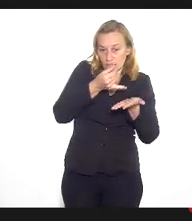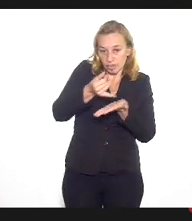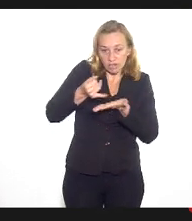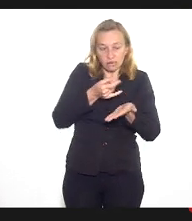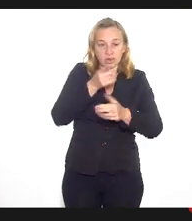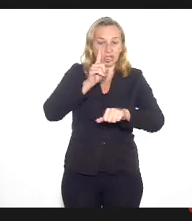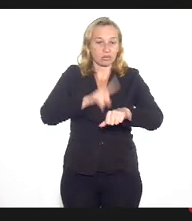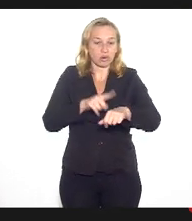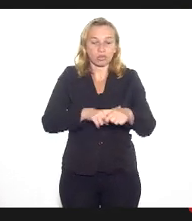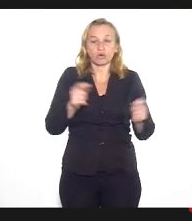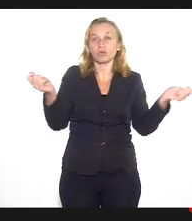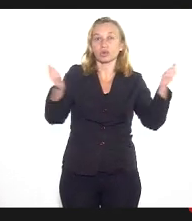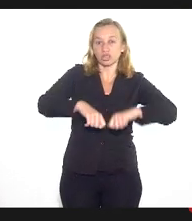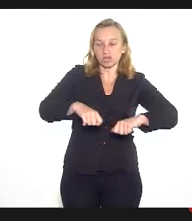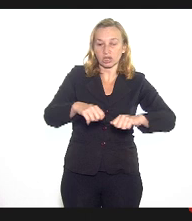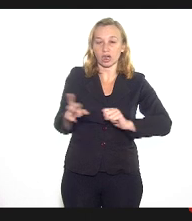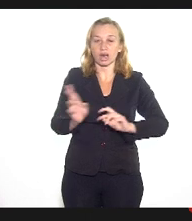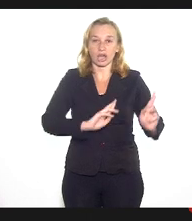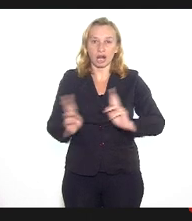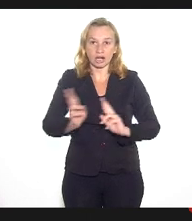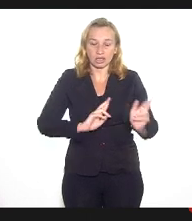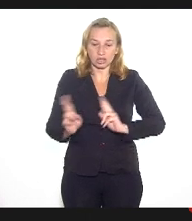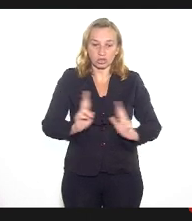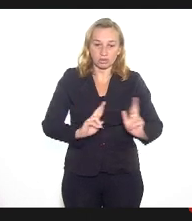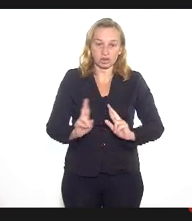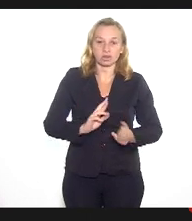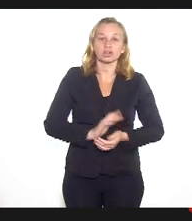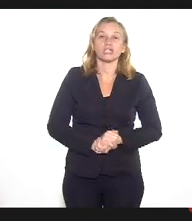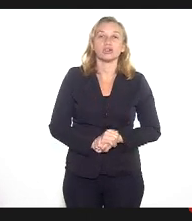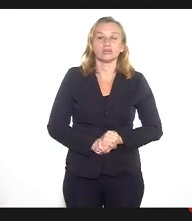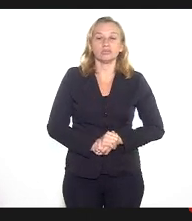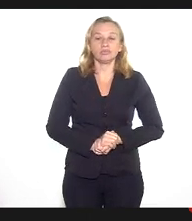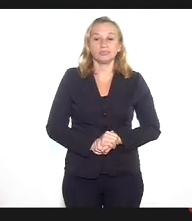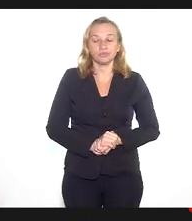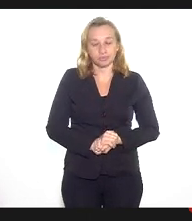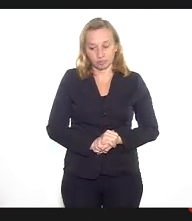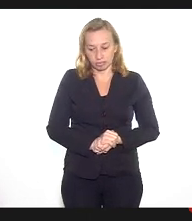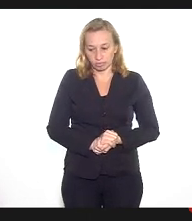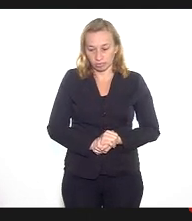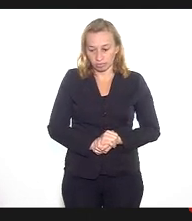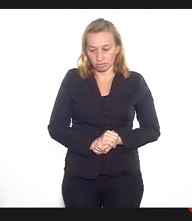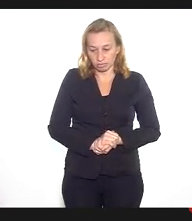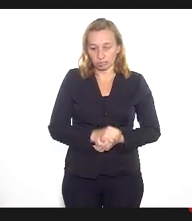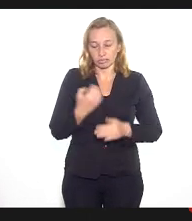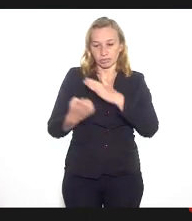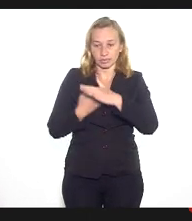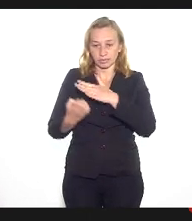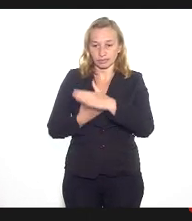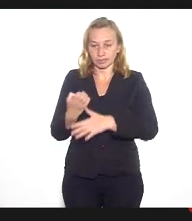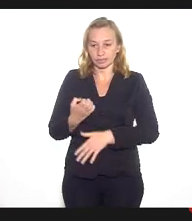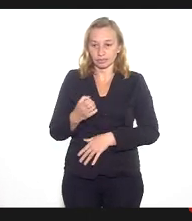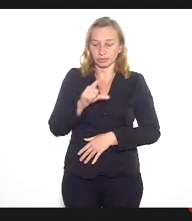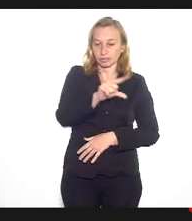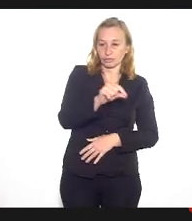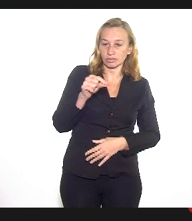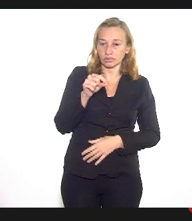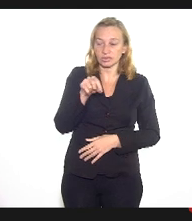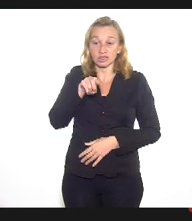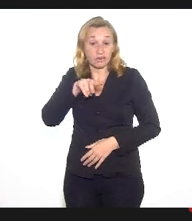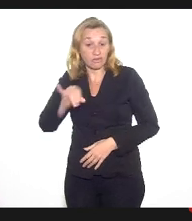e da competitividade relativa dessas áreas, as empresas definem se vão ou não vão participar do